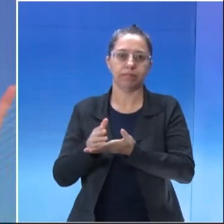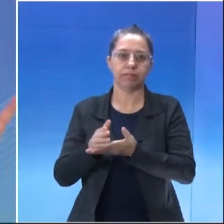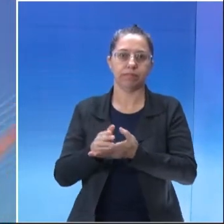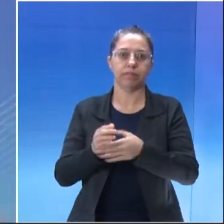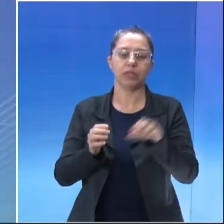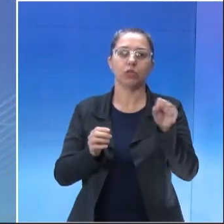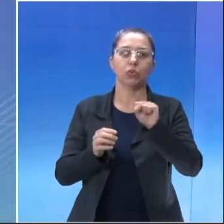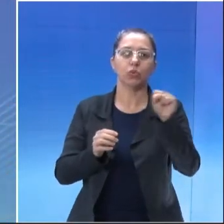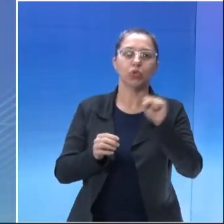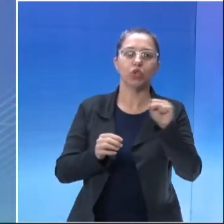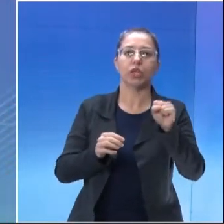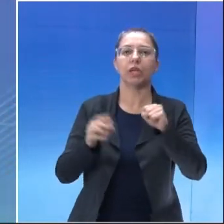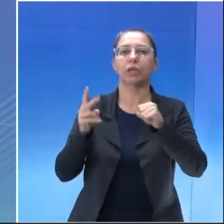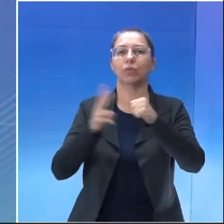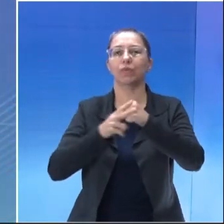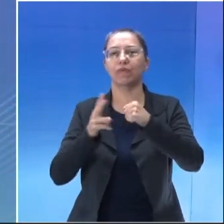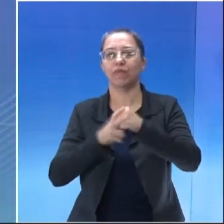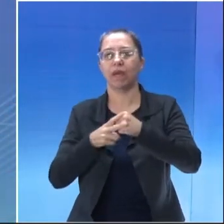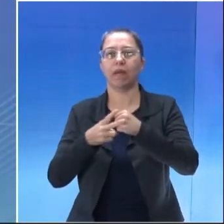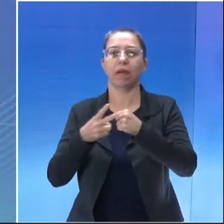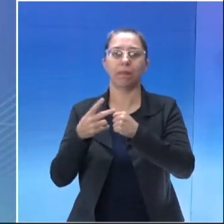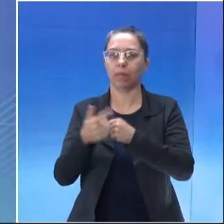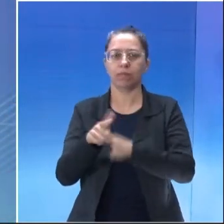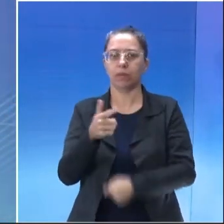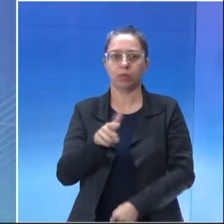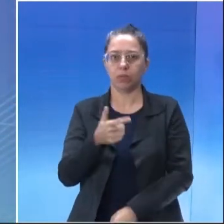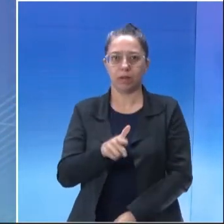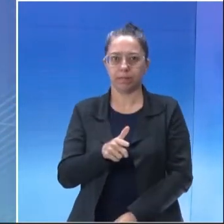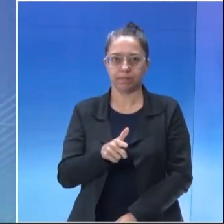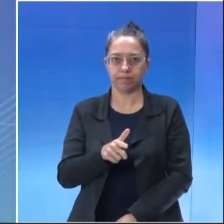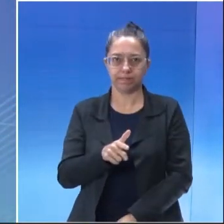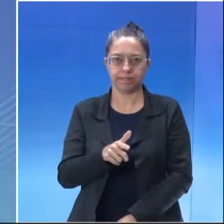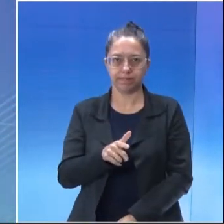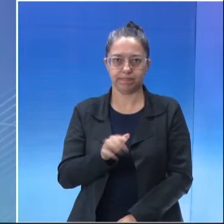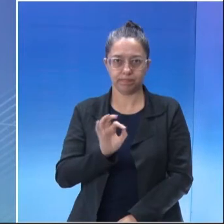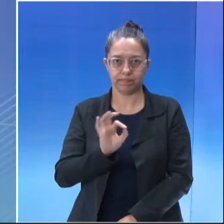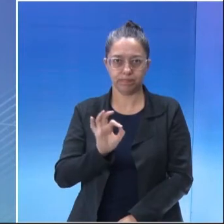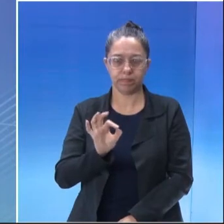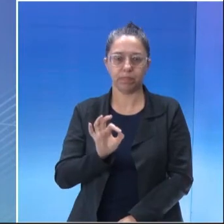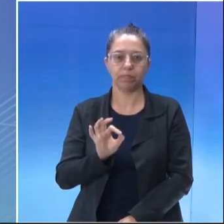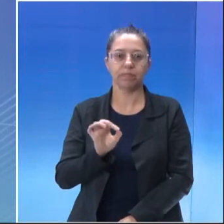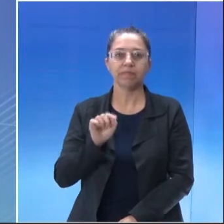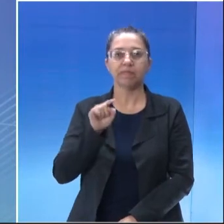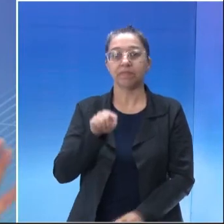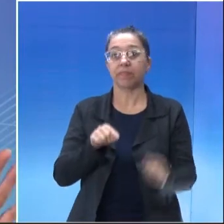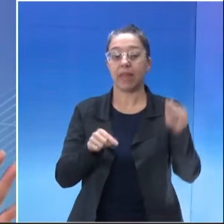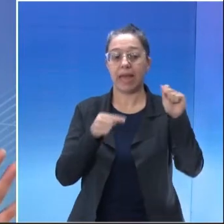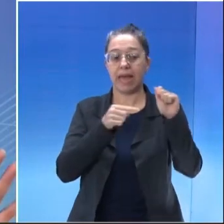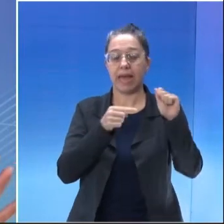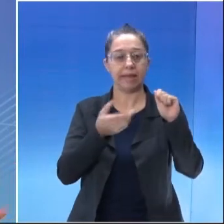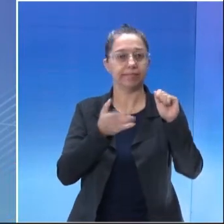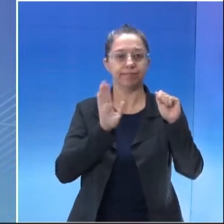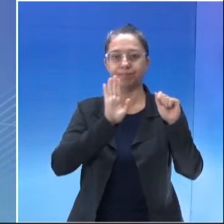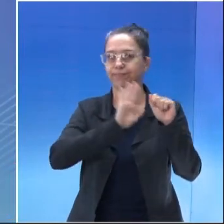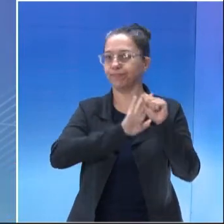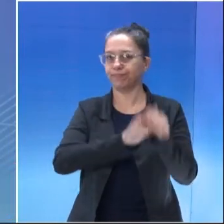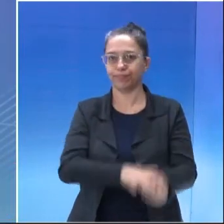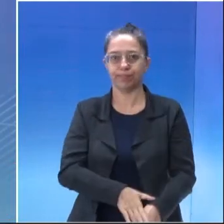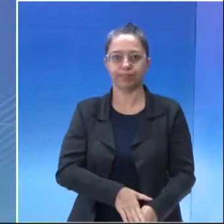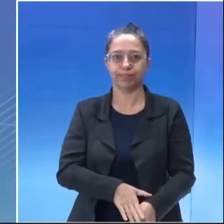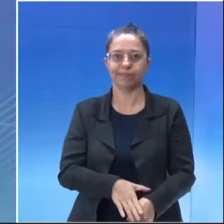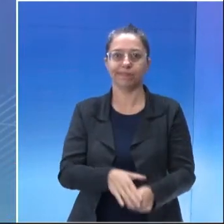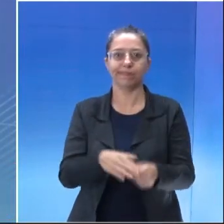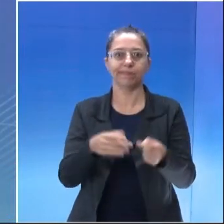Sujeito, verbo, seu complemento, né? Então, seu predicado. Então, aí já está fora. Tem nada a ver